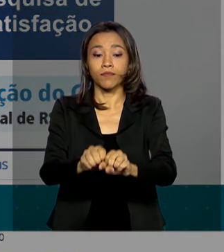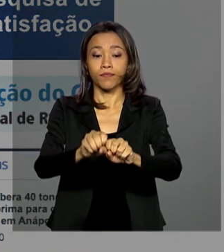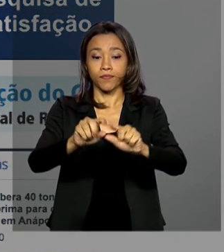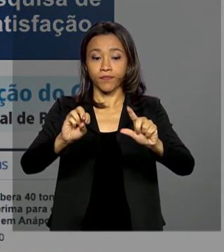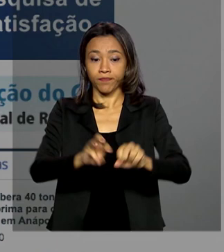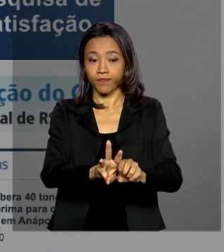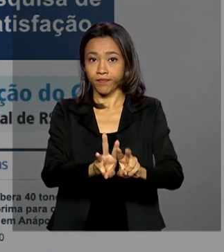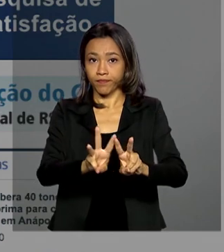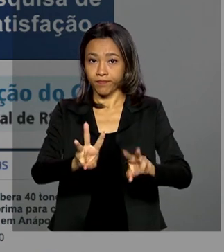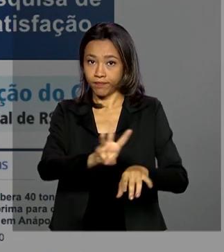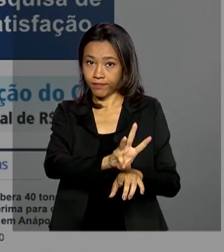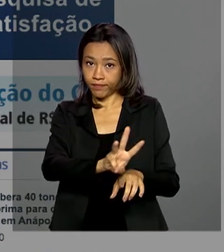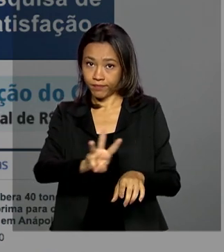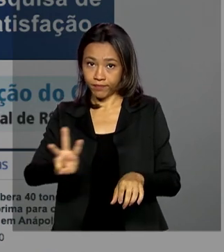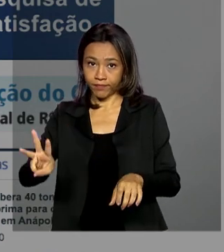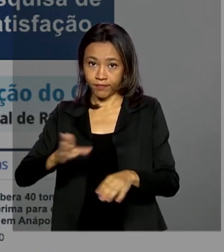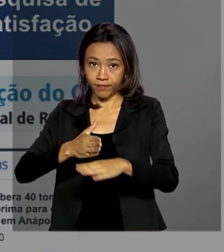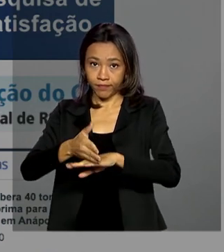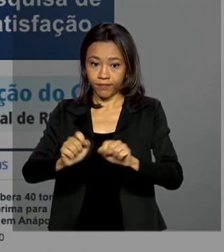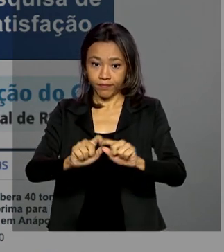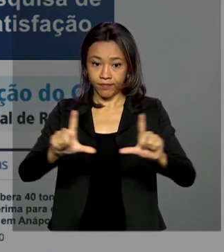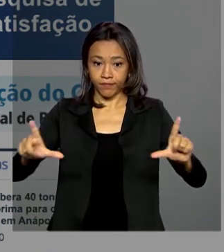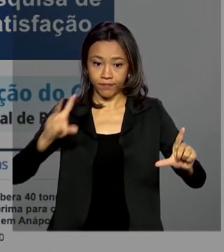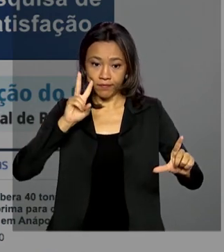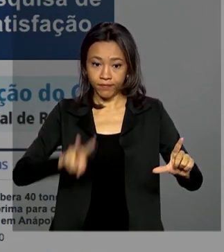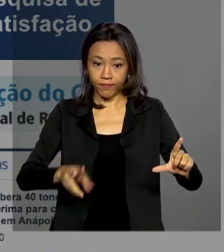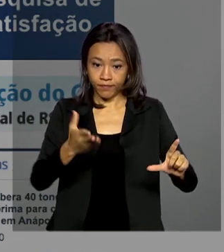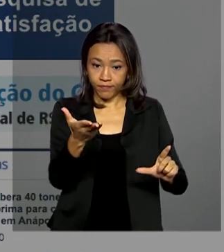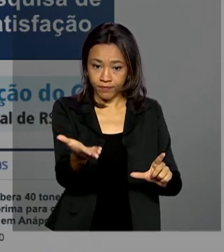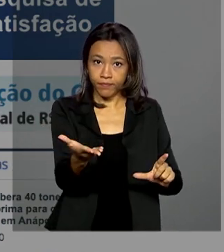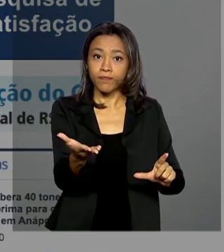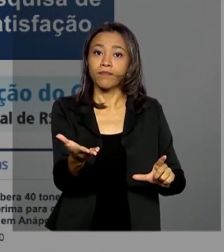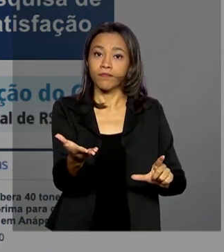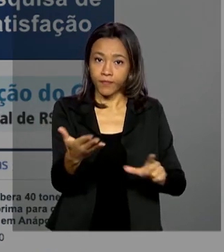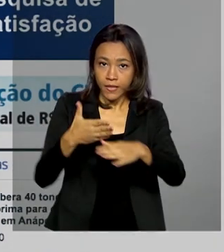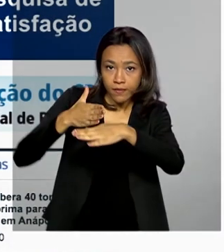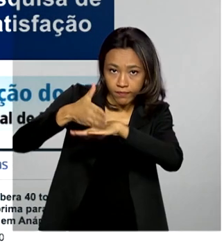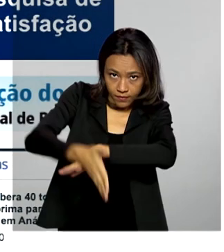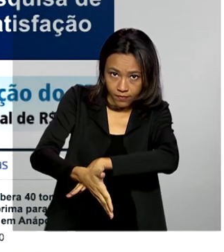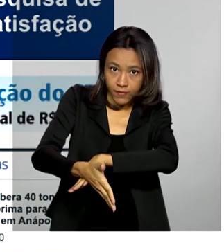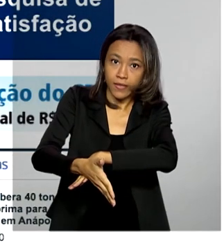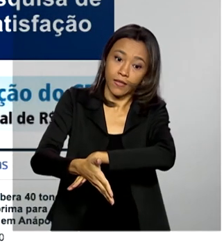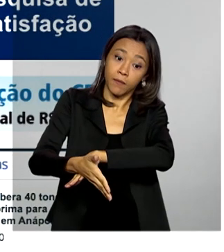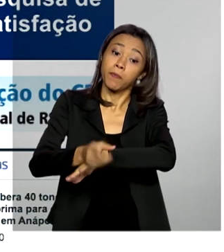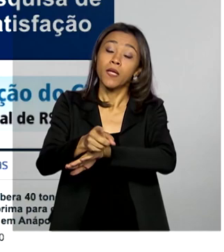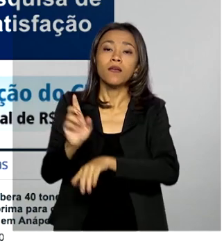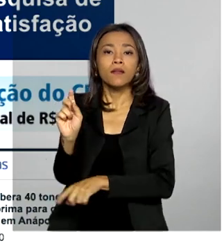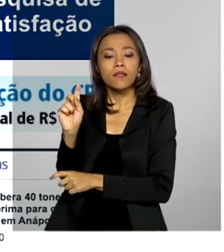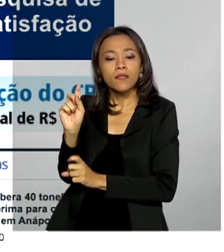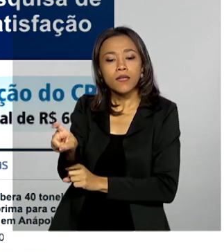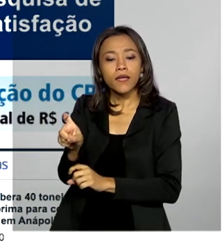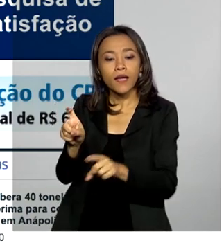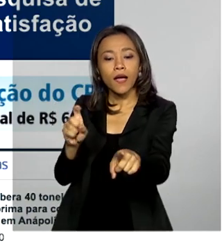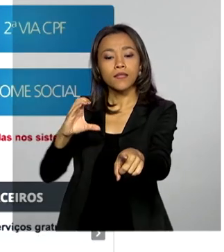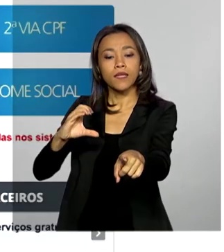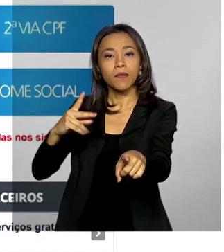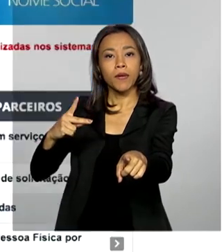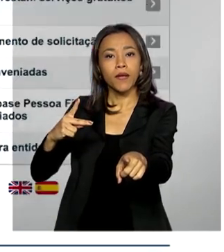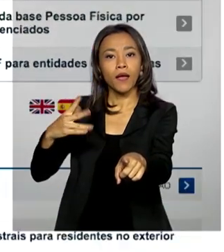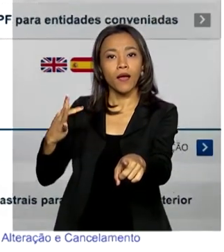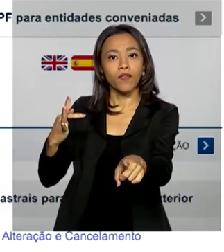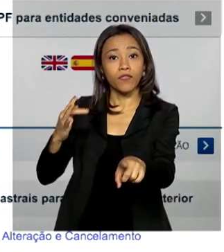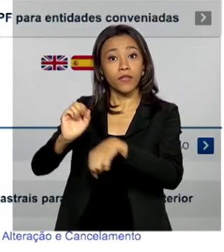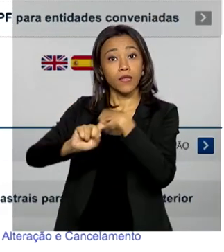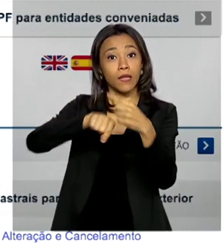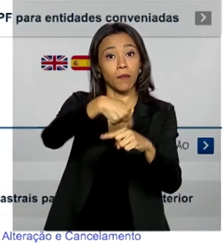site www.receita.com economia.gov.br e clicar no link cpf